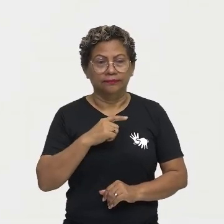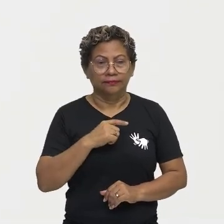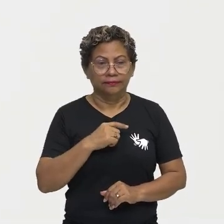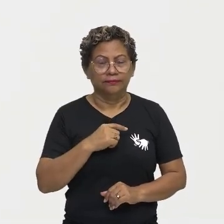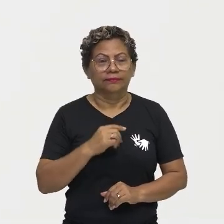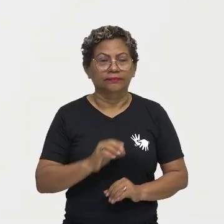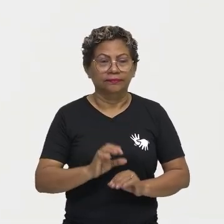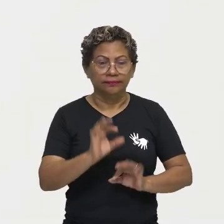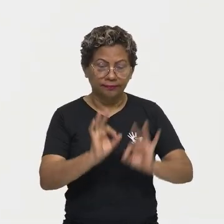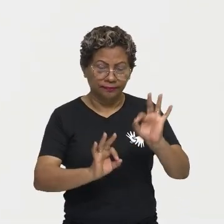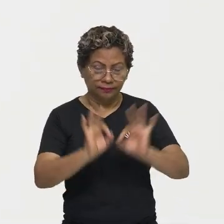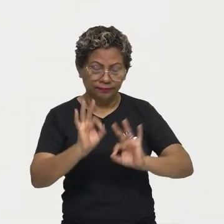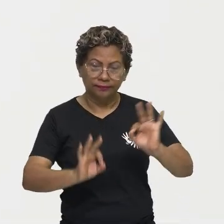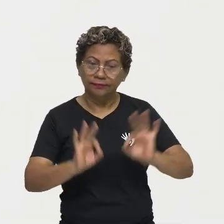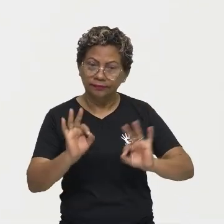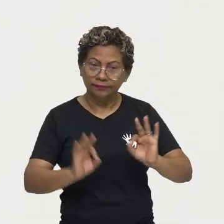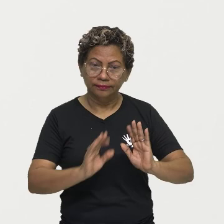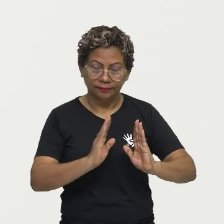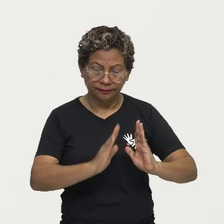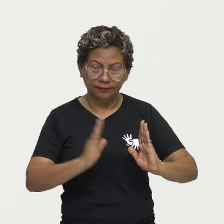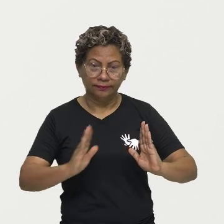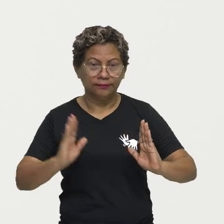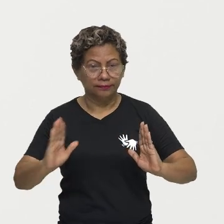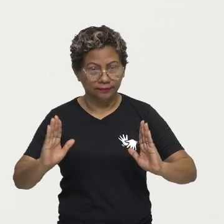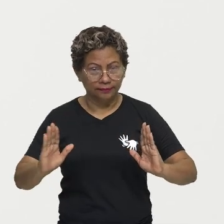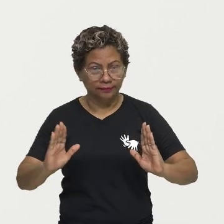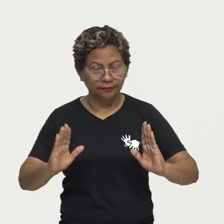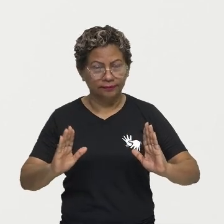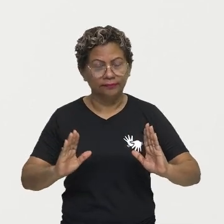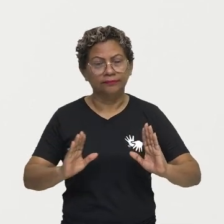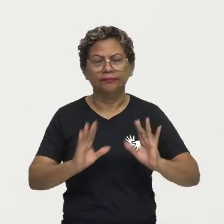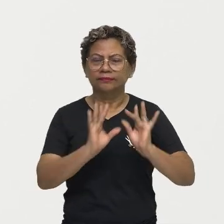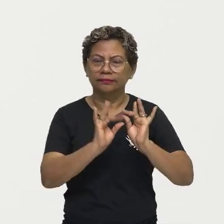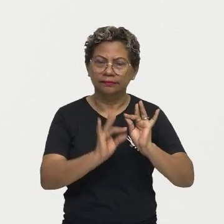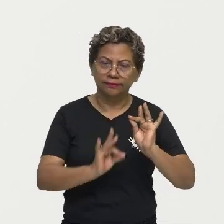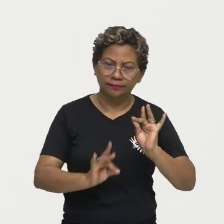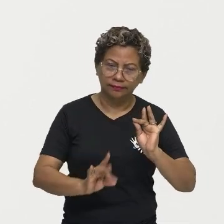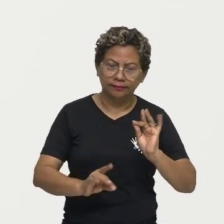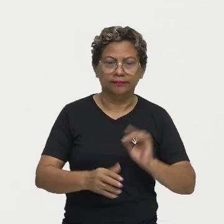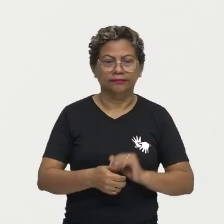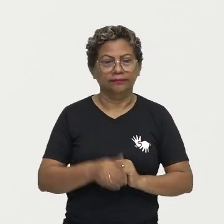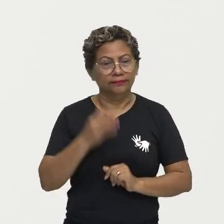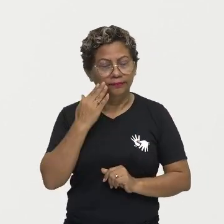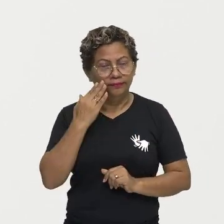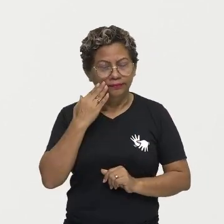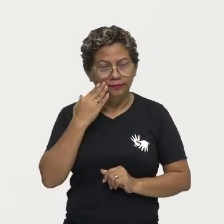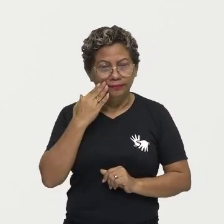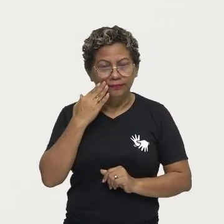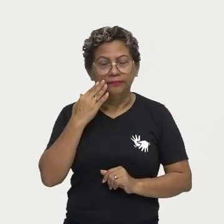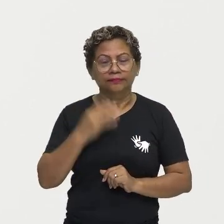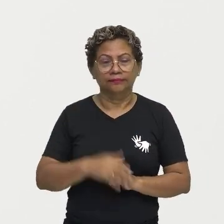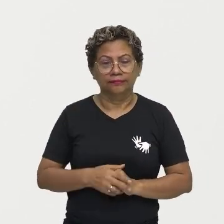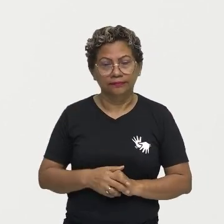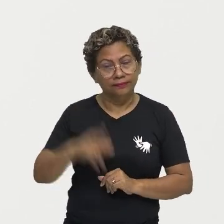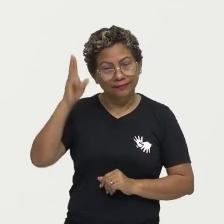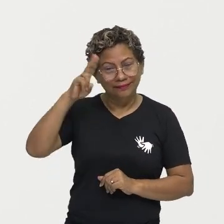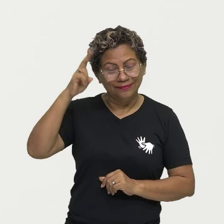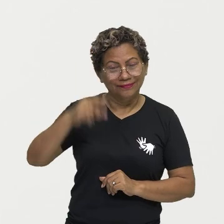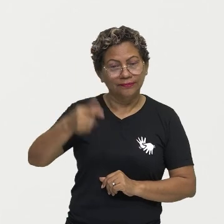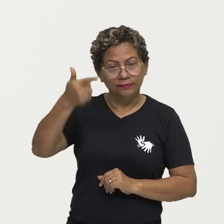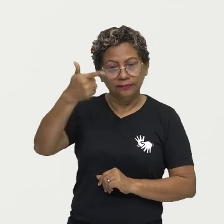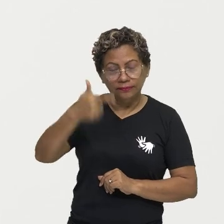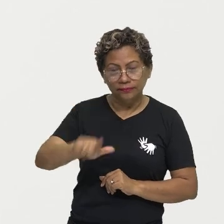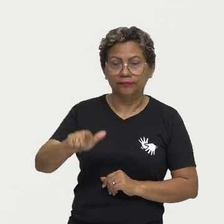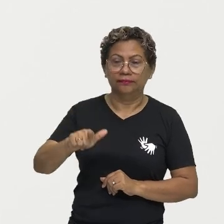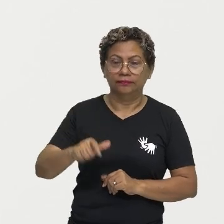calcular a questão. A massa é 15, a velocidade é 20. Novamente aqui vamos repetir para você, se você não conseguiu entender da primeira